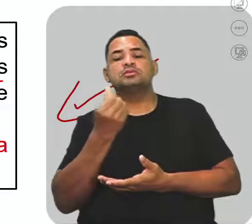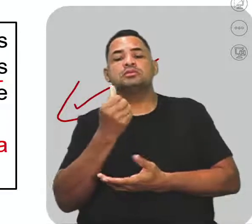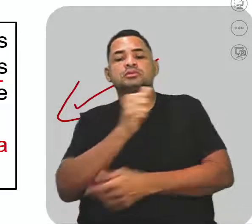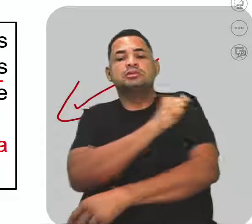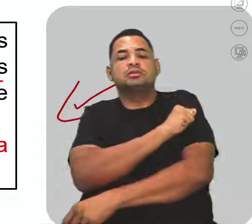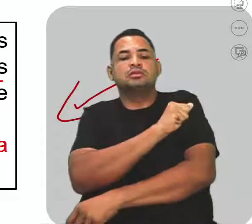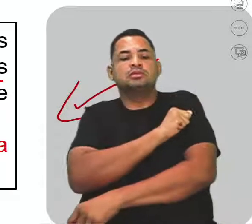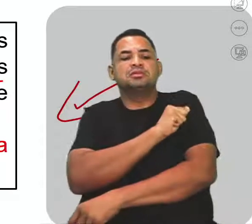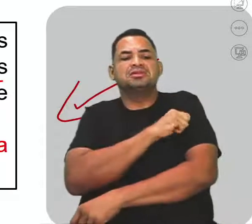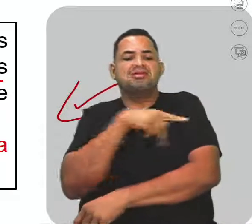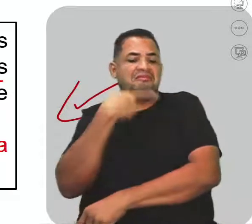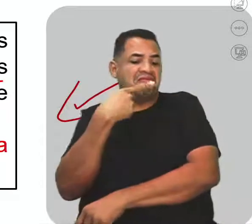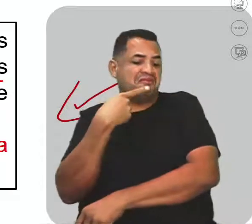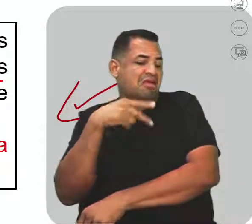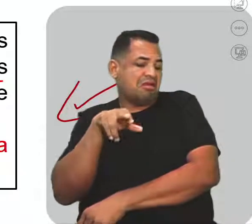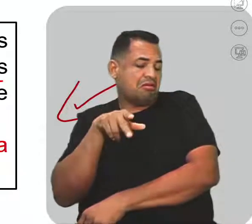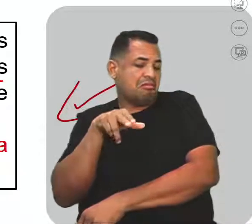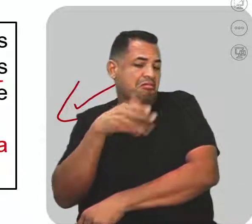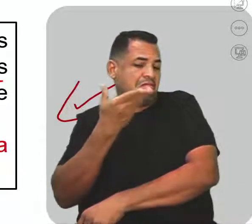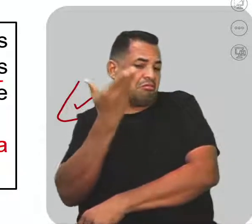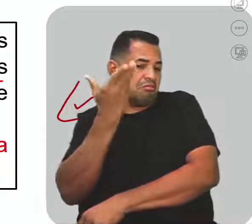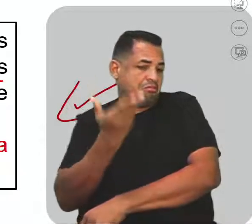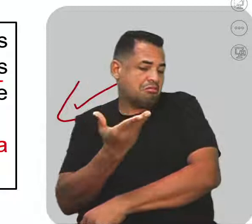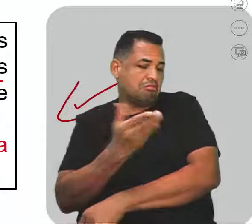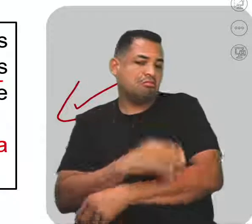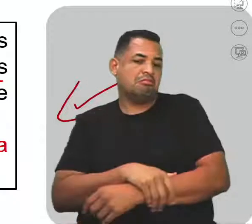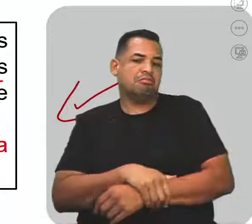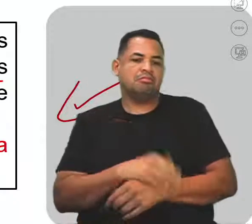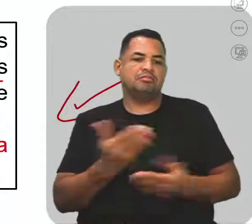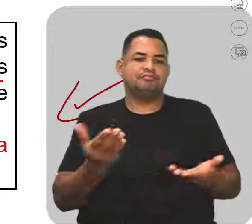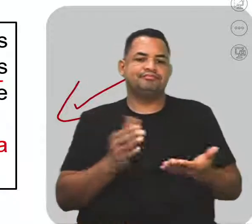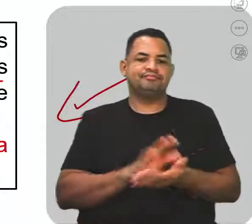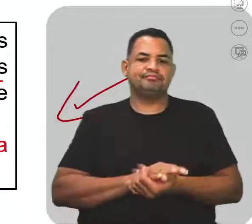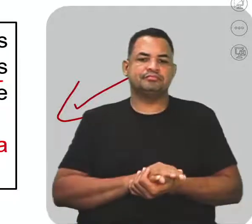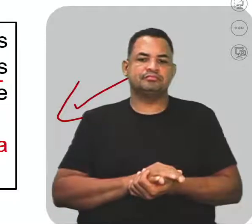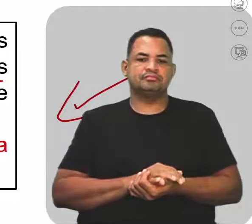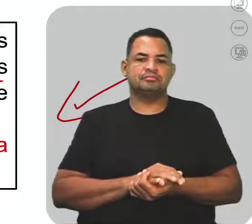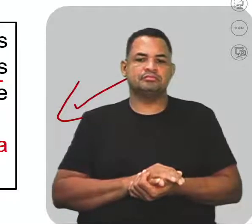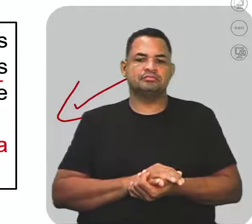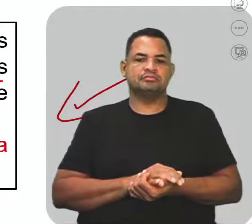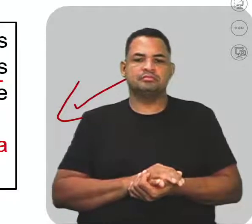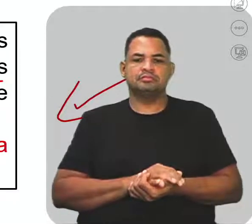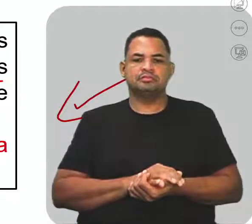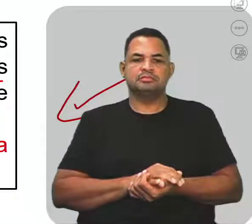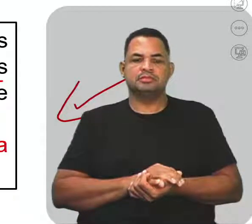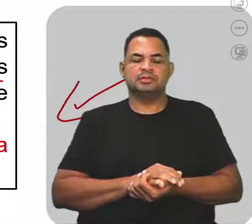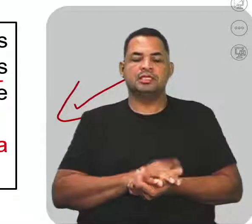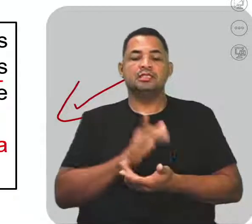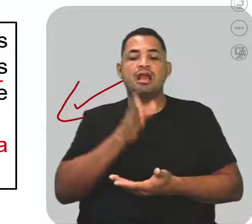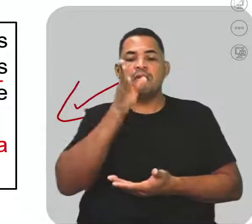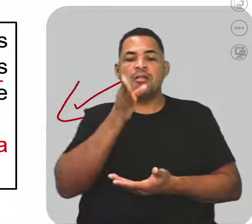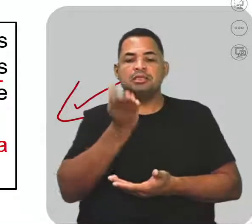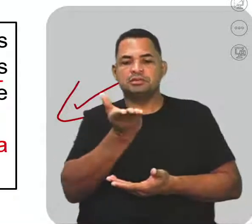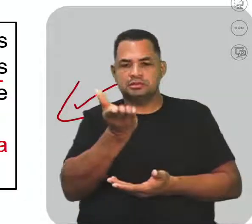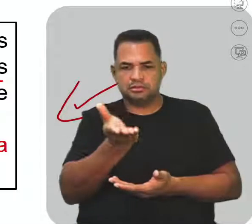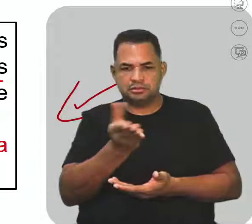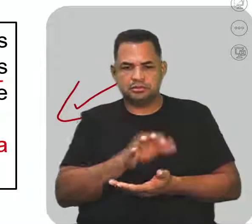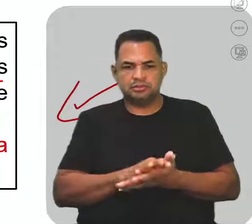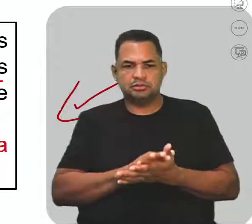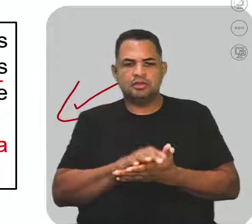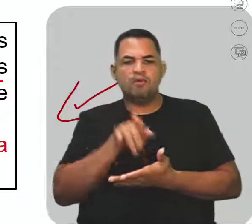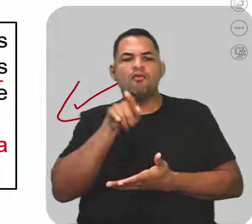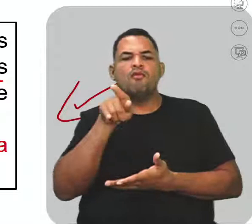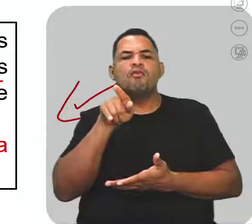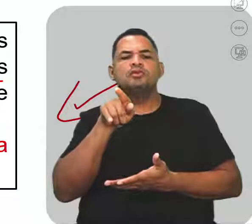a mesma coisa. Então, se eu simplesmente terminasse aqui,